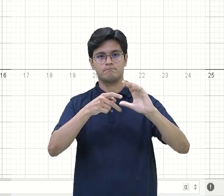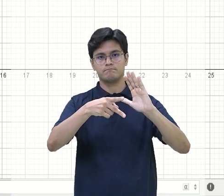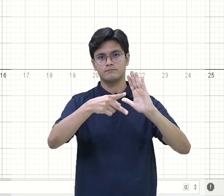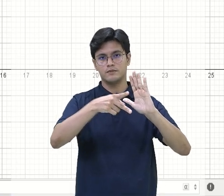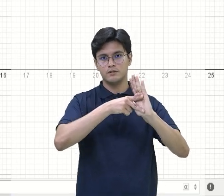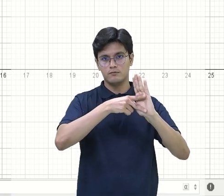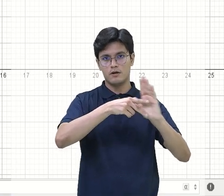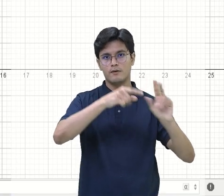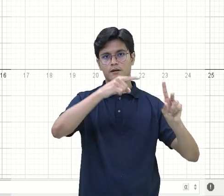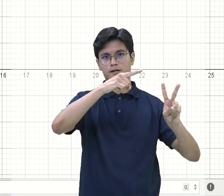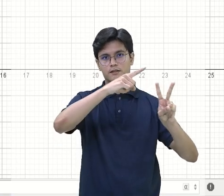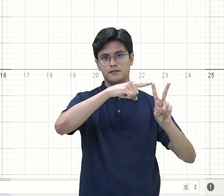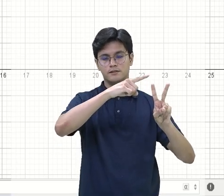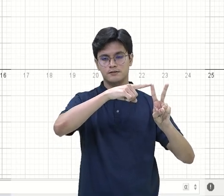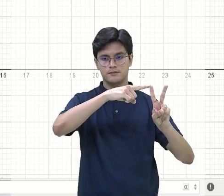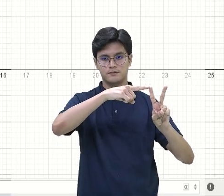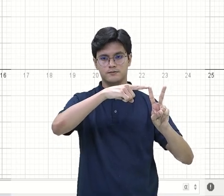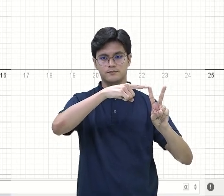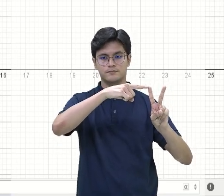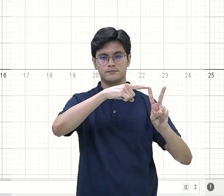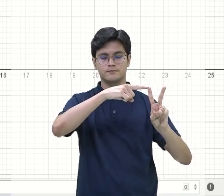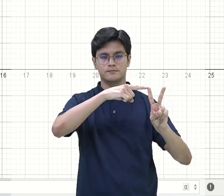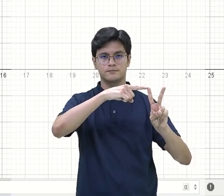raiz quadrada